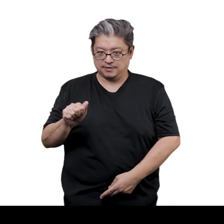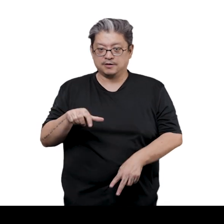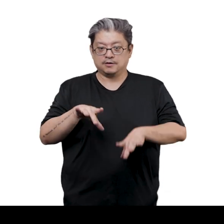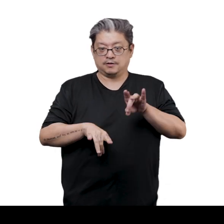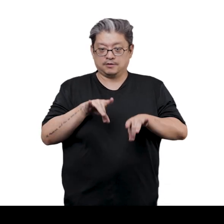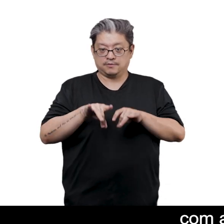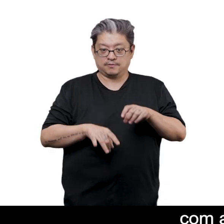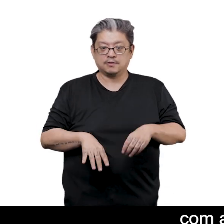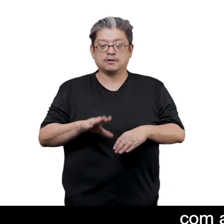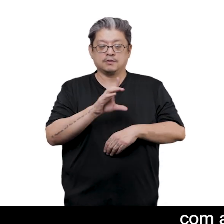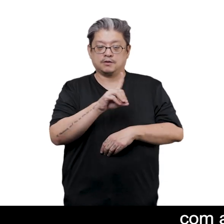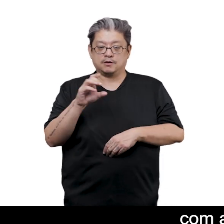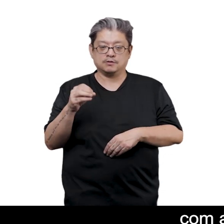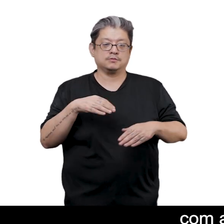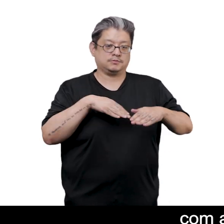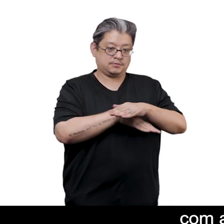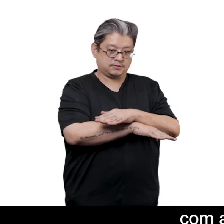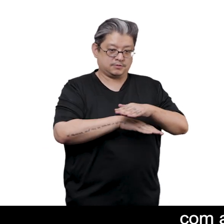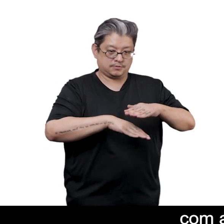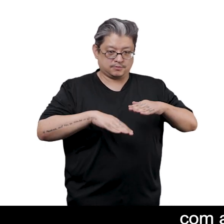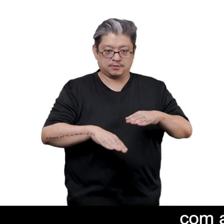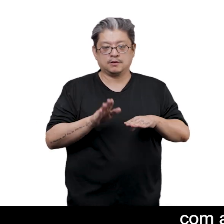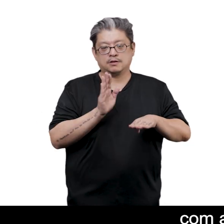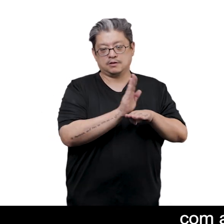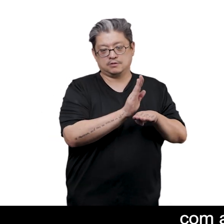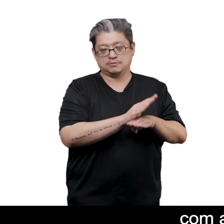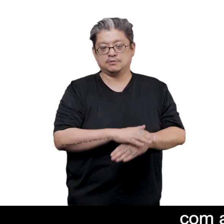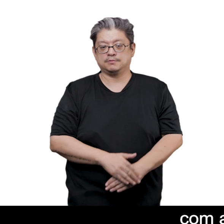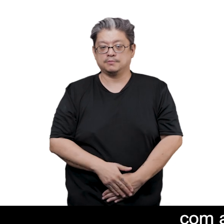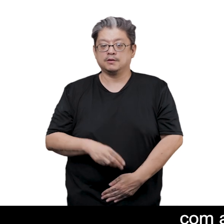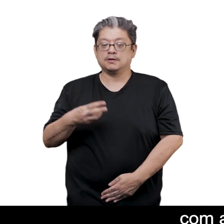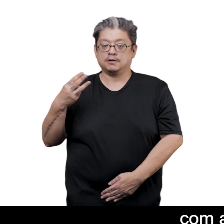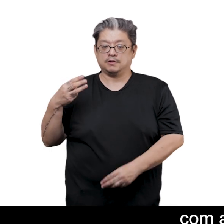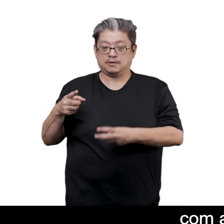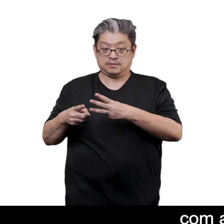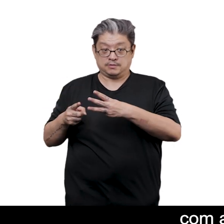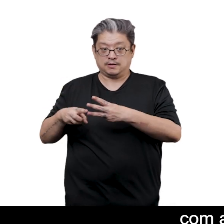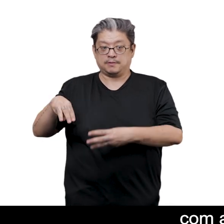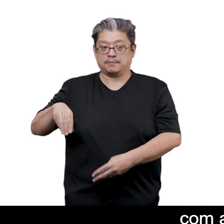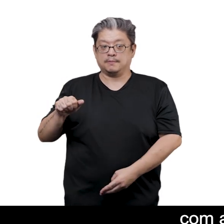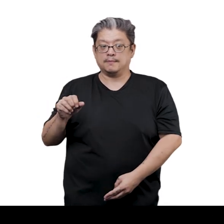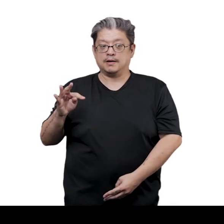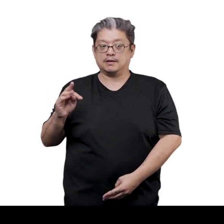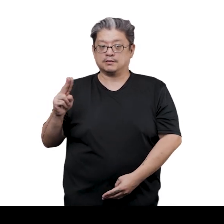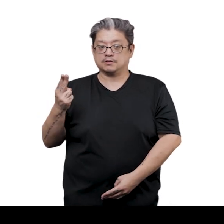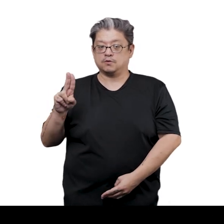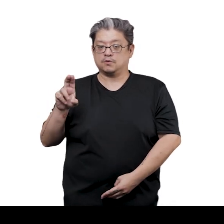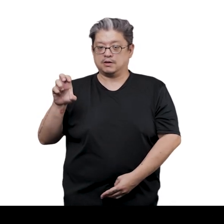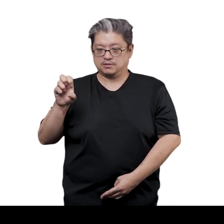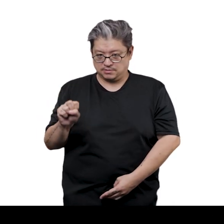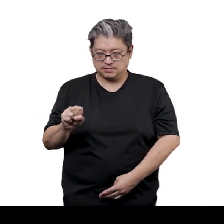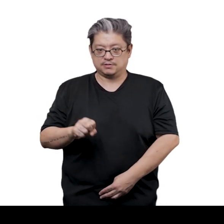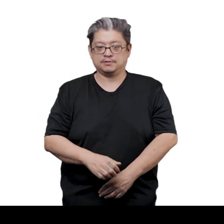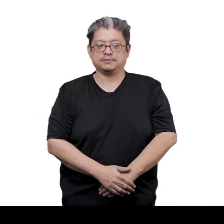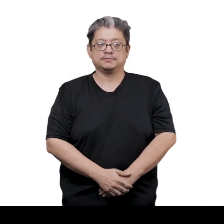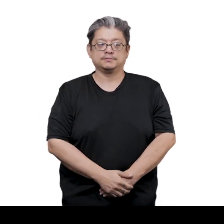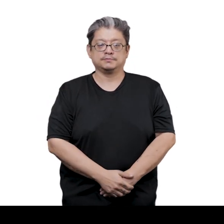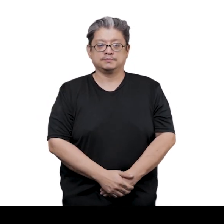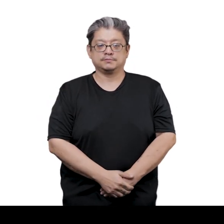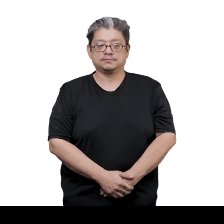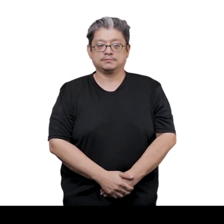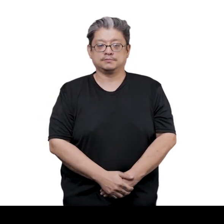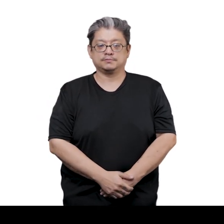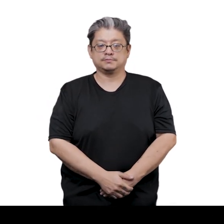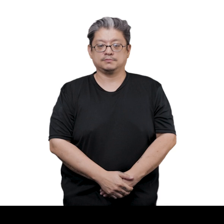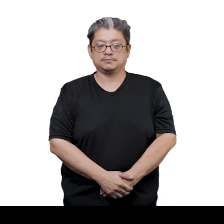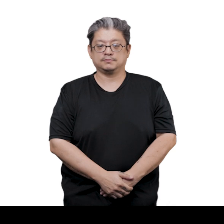de acervo, com assistência de Matheus de Andrade, assistente curatorial MASP. A mostra